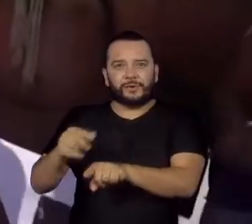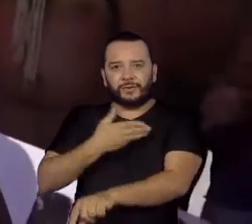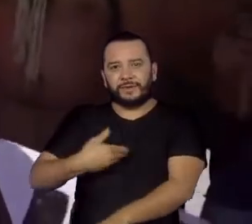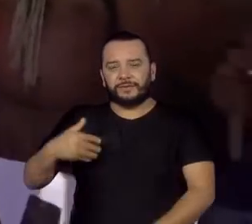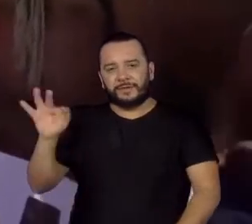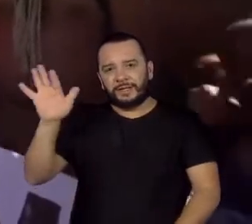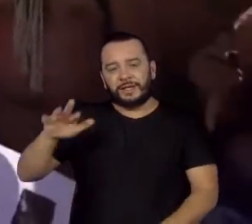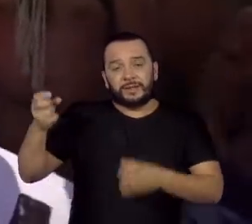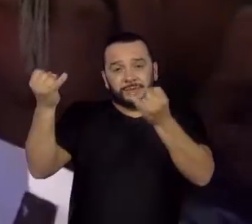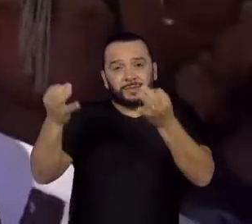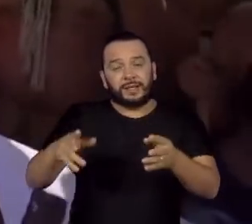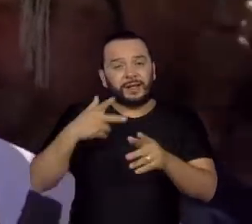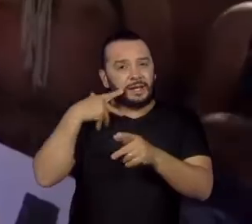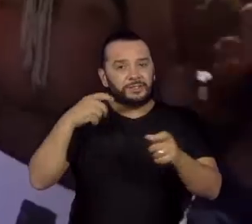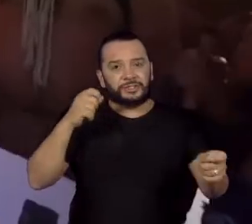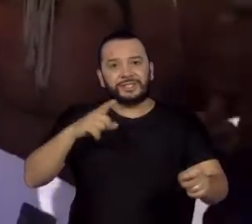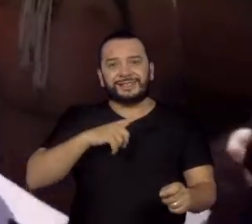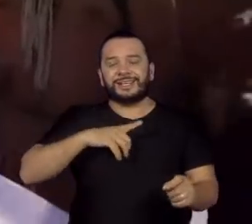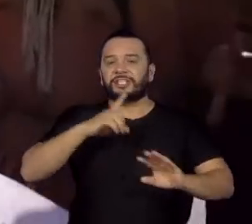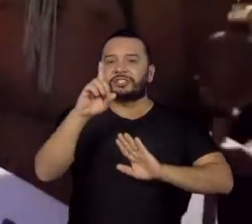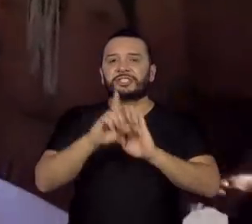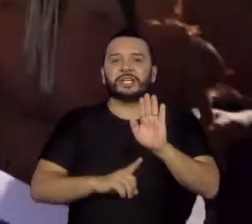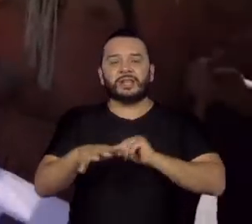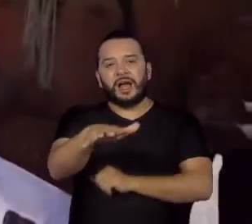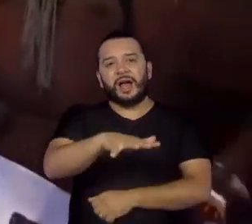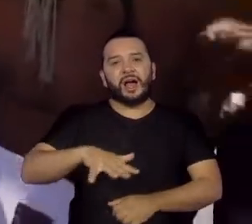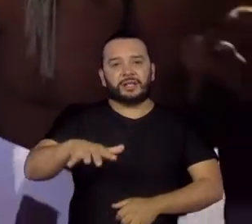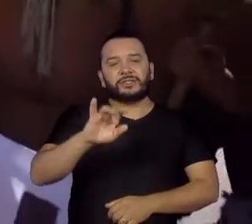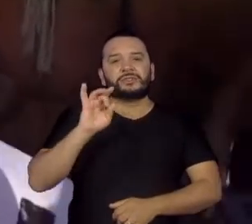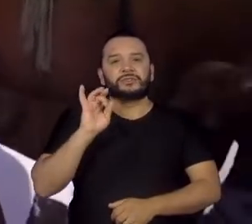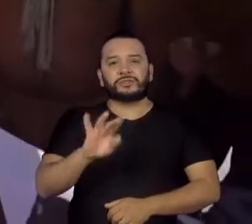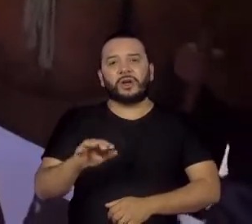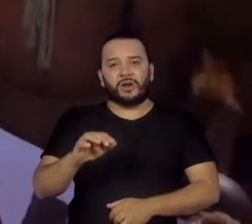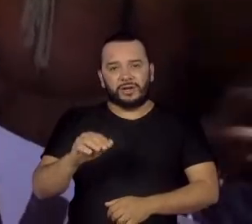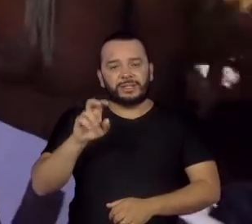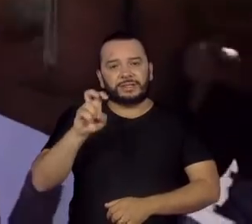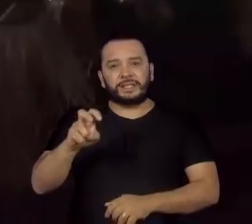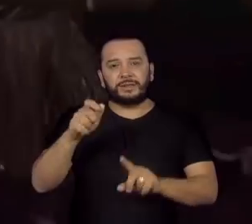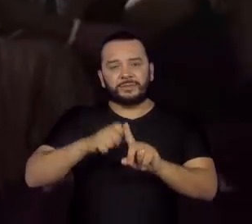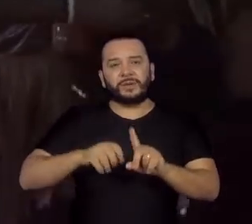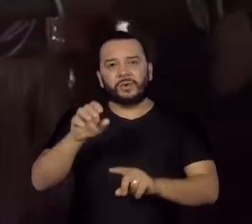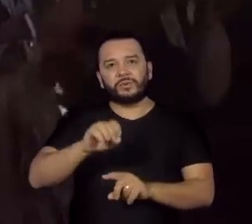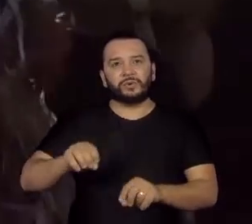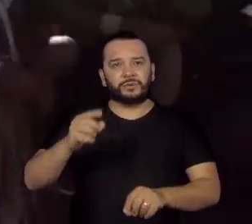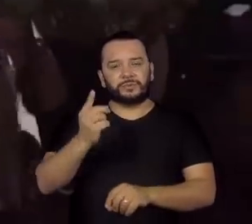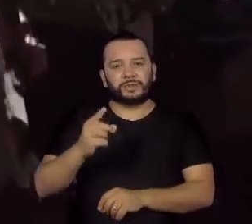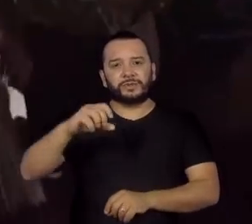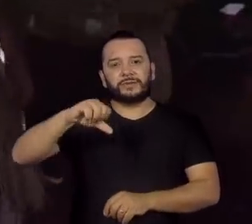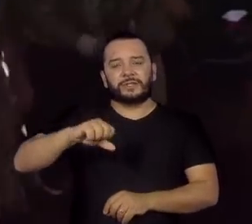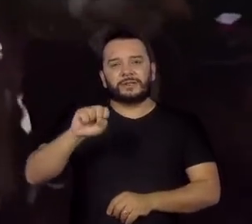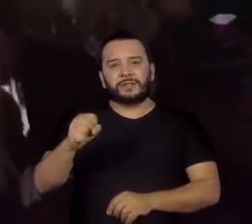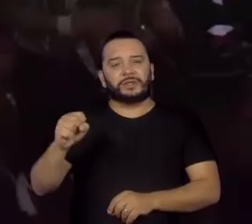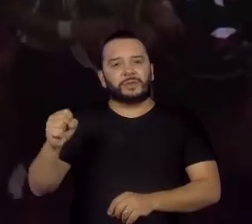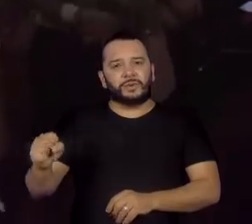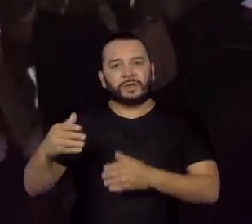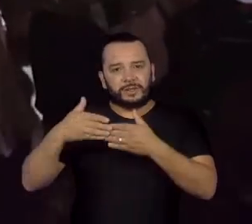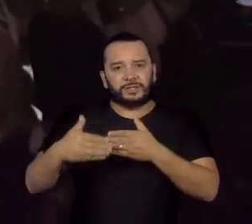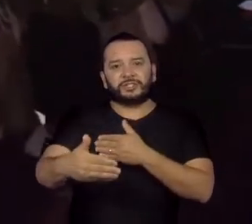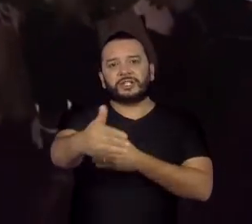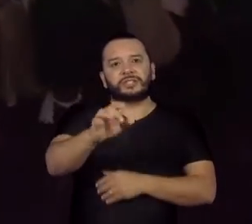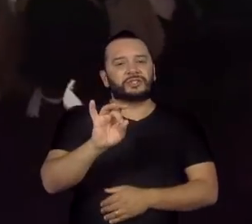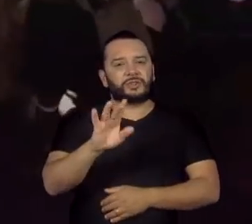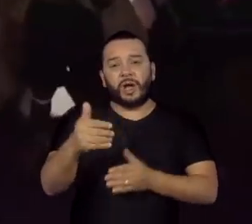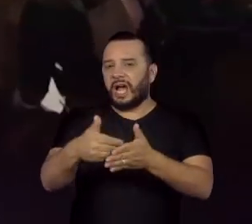de que os indígenas só têm direito às terras ocupadas em 5 de outubro de 1988.